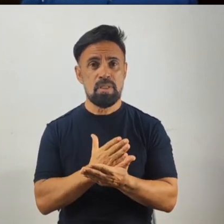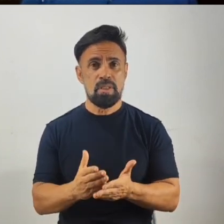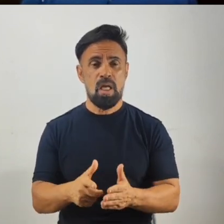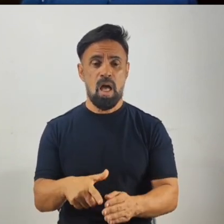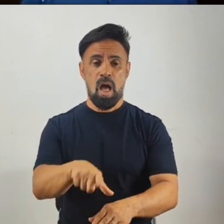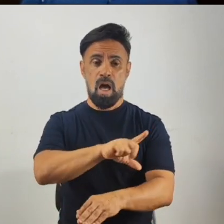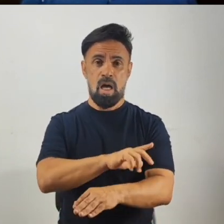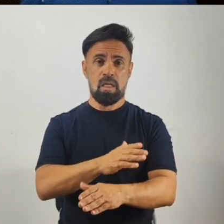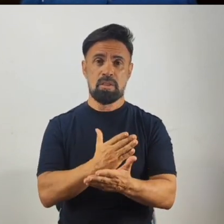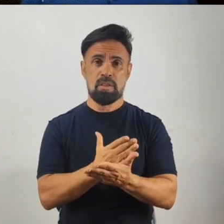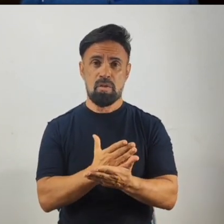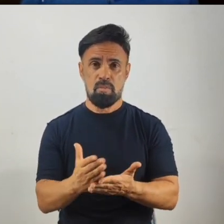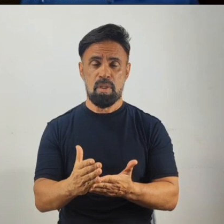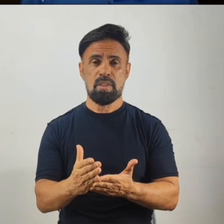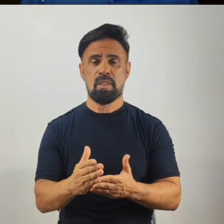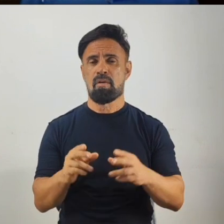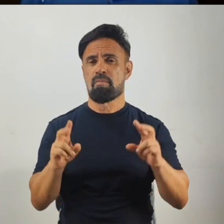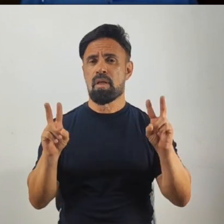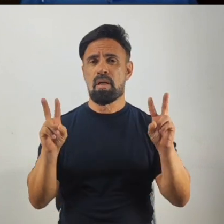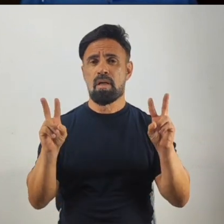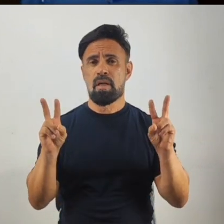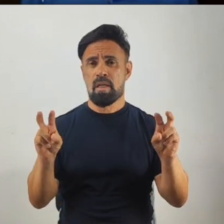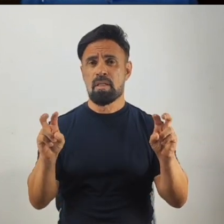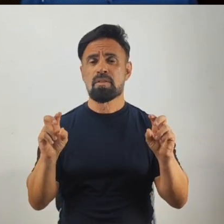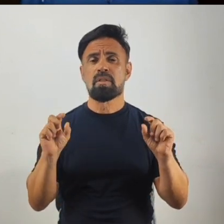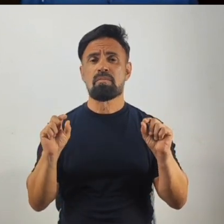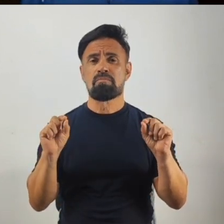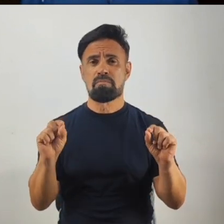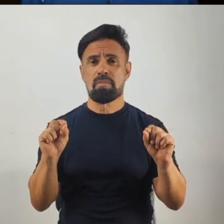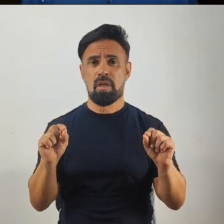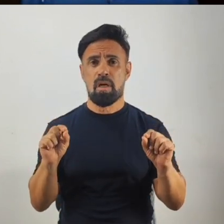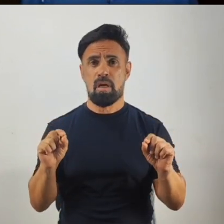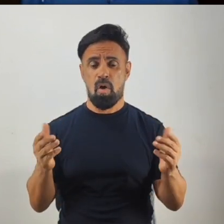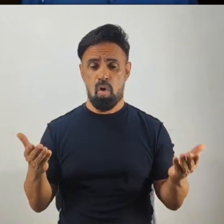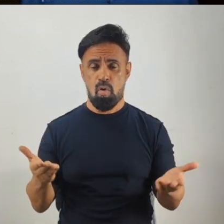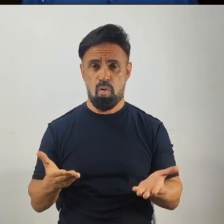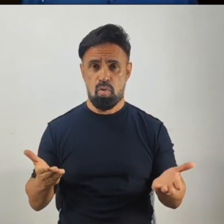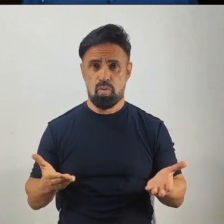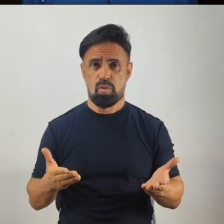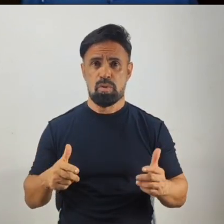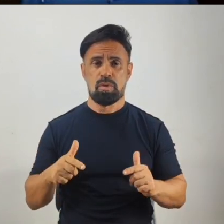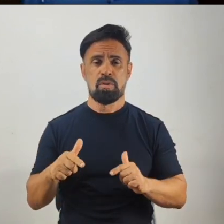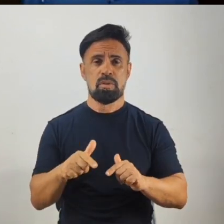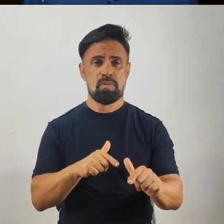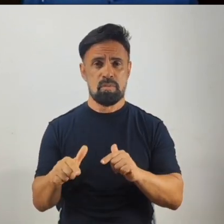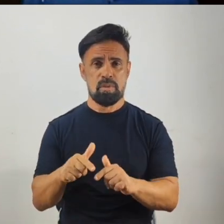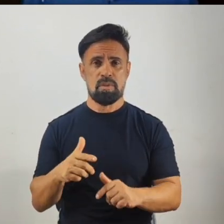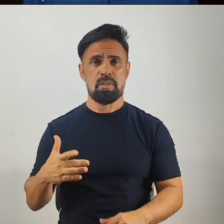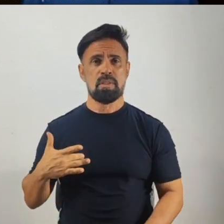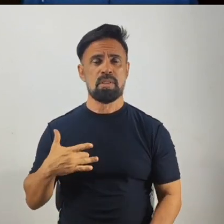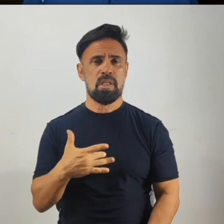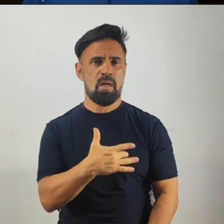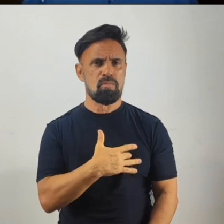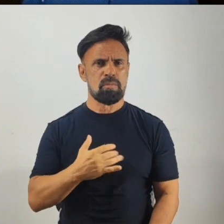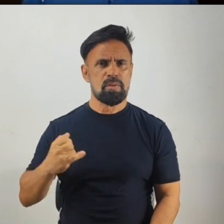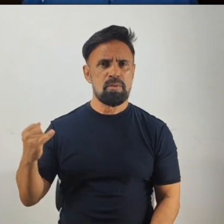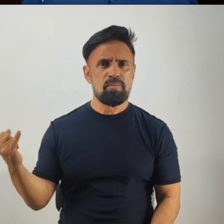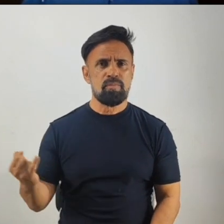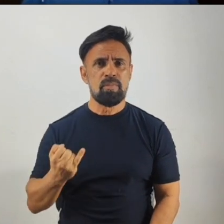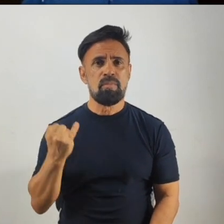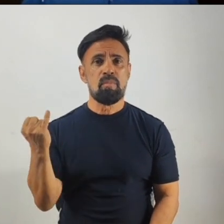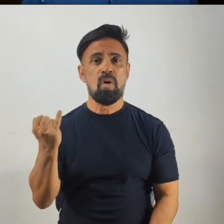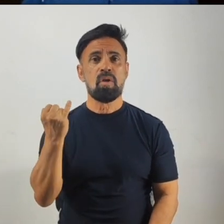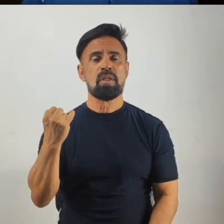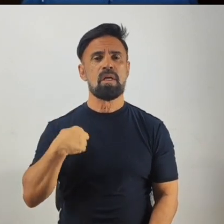Iniciando, antes de falarmos mais sobre a questão da qualidade nos serviços de saúde, é